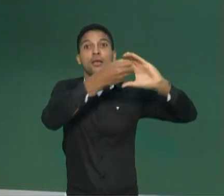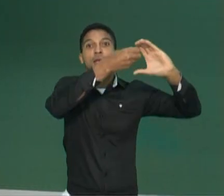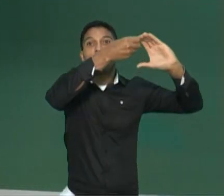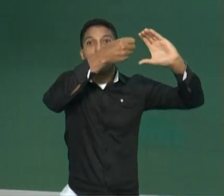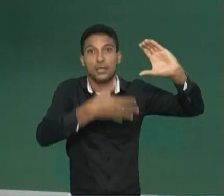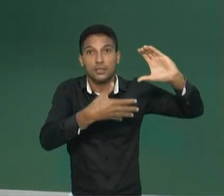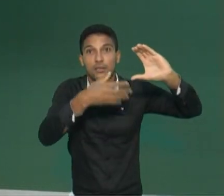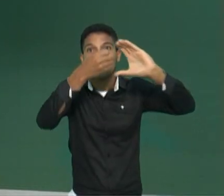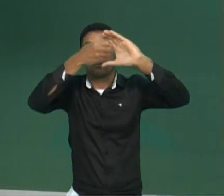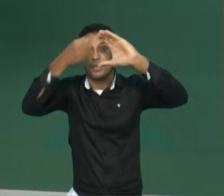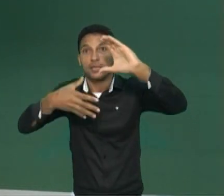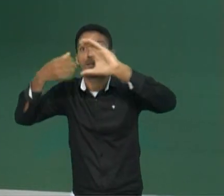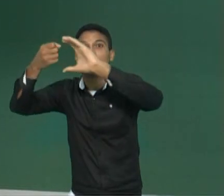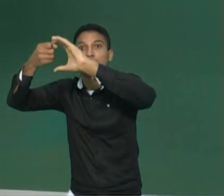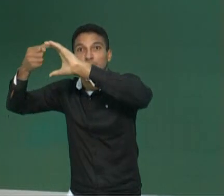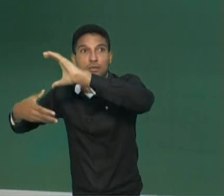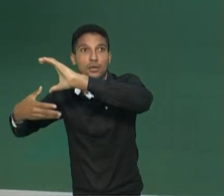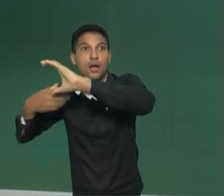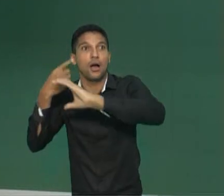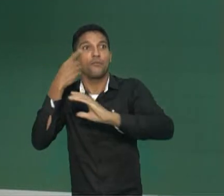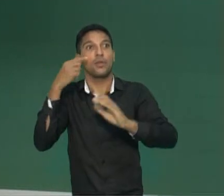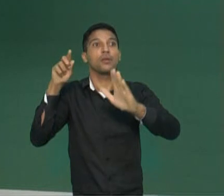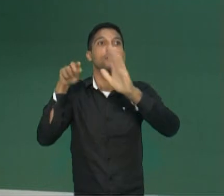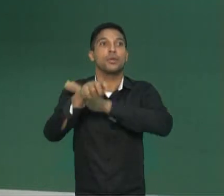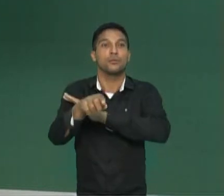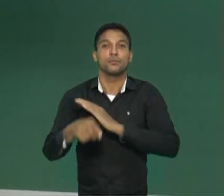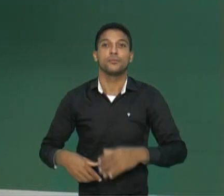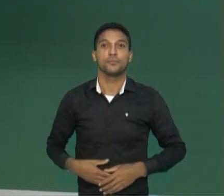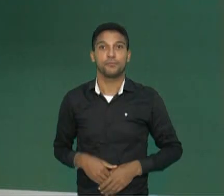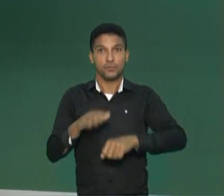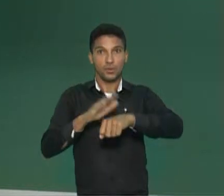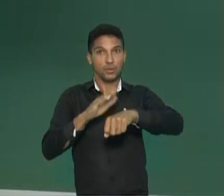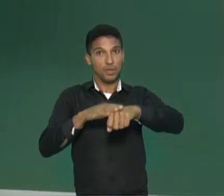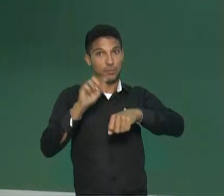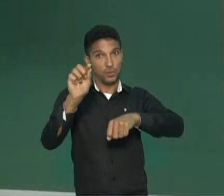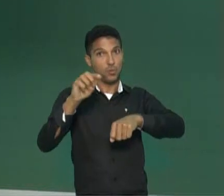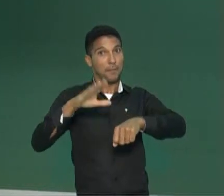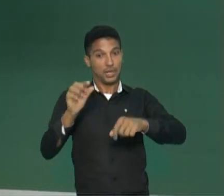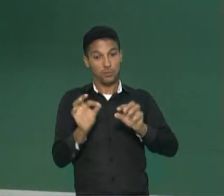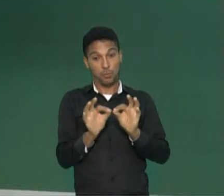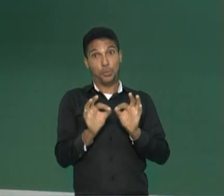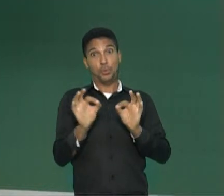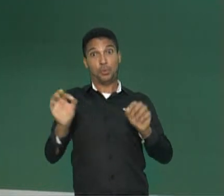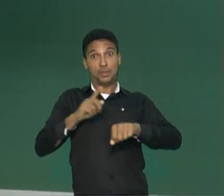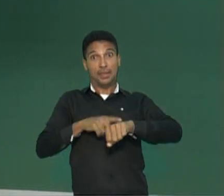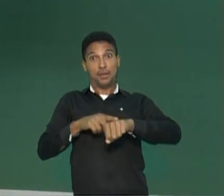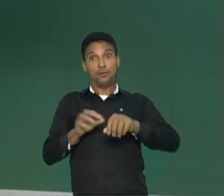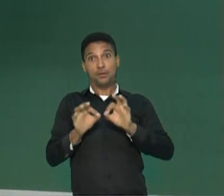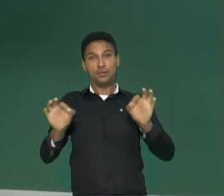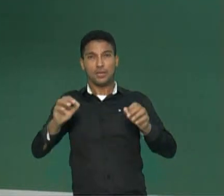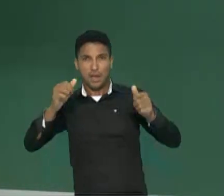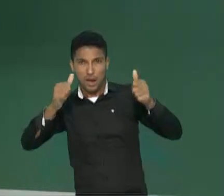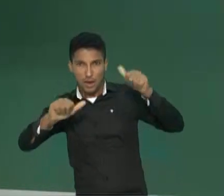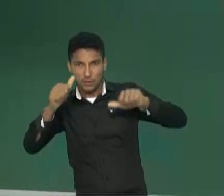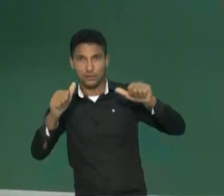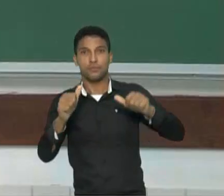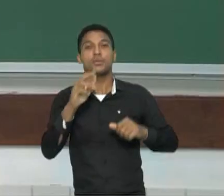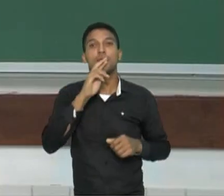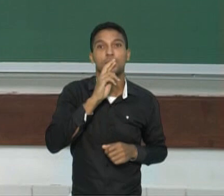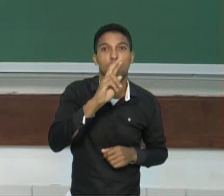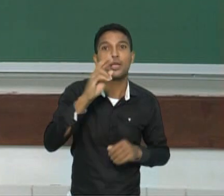vai relacionar qual deles. Eu vou deixar a pergunta aqui para você e vou dar um tempinho um pouquinho comprido para você analisar bem e fazer uma resposta bem caprichada.